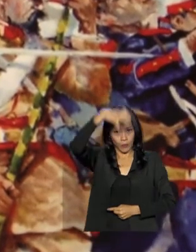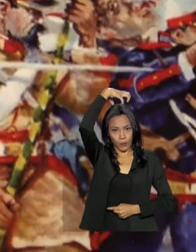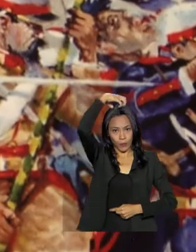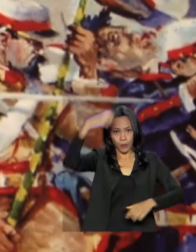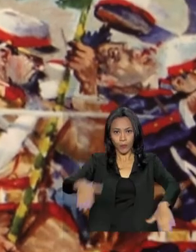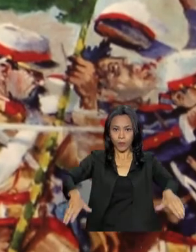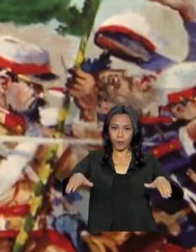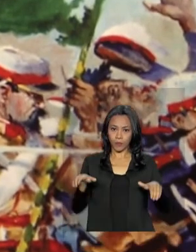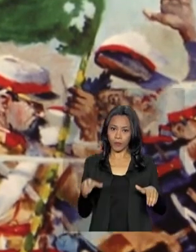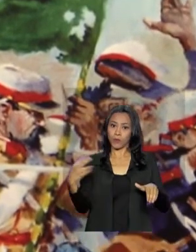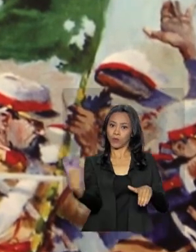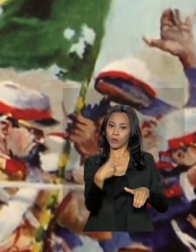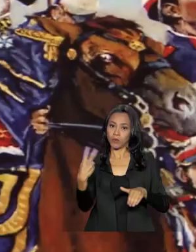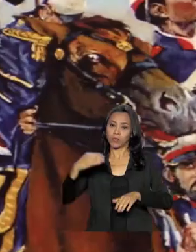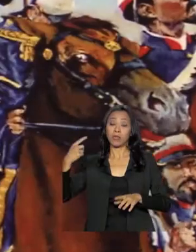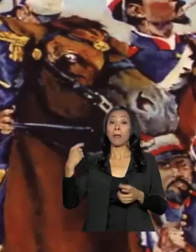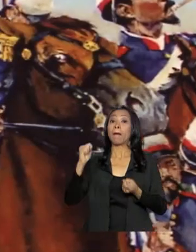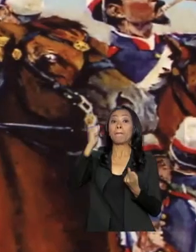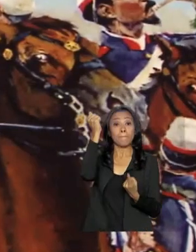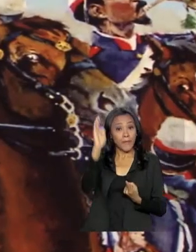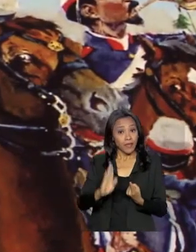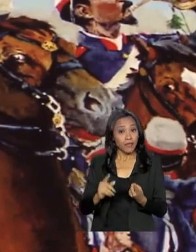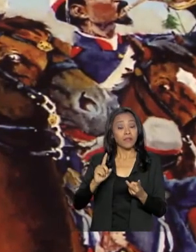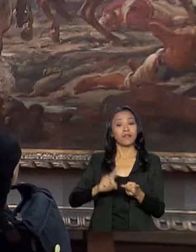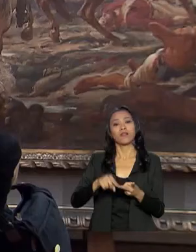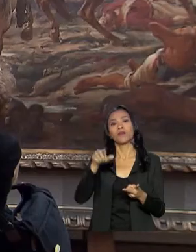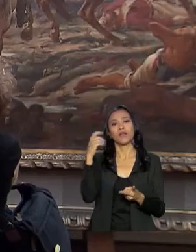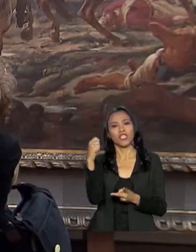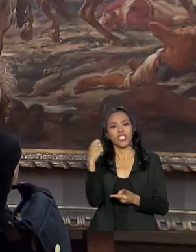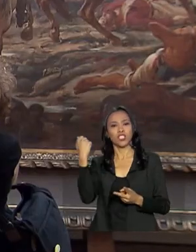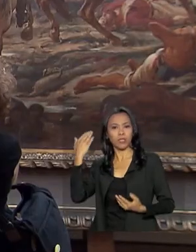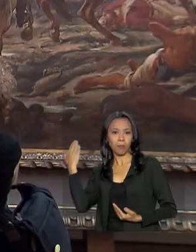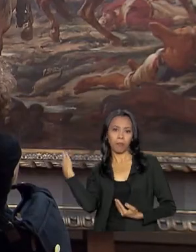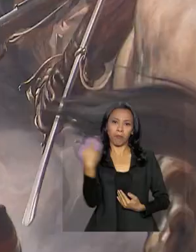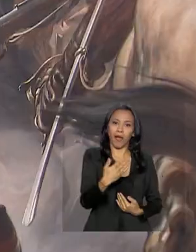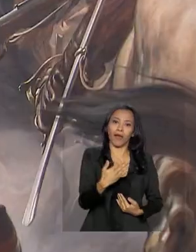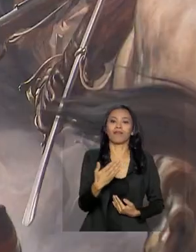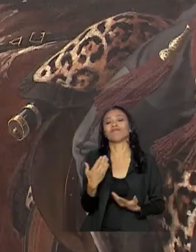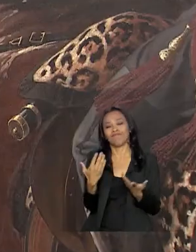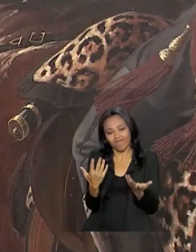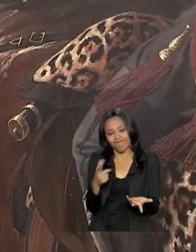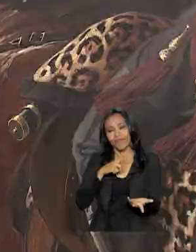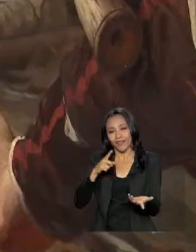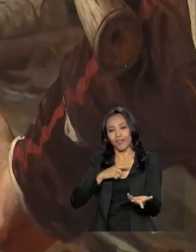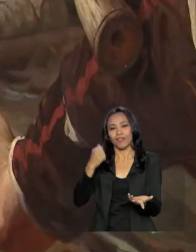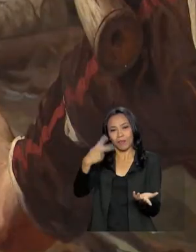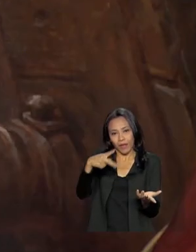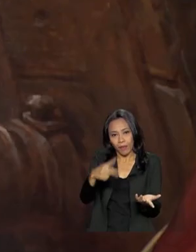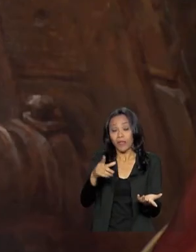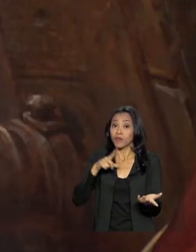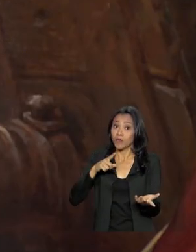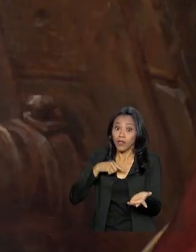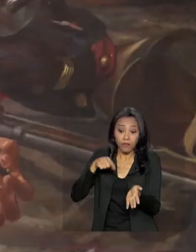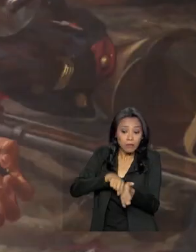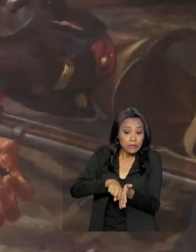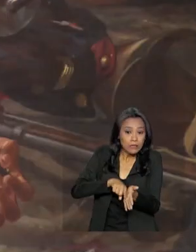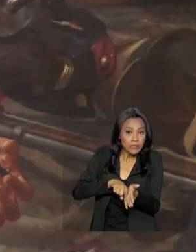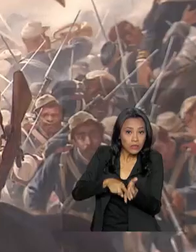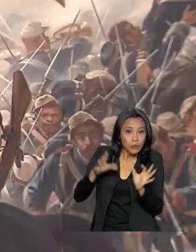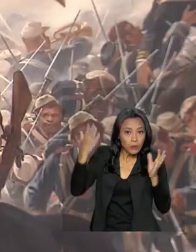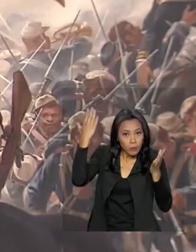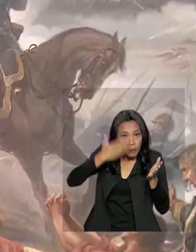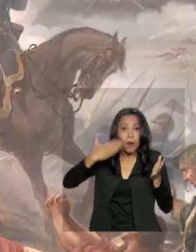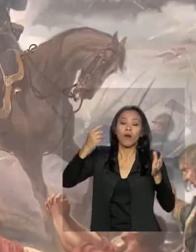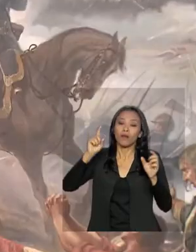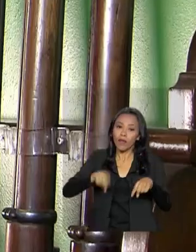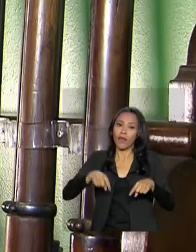Uruguai e Argentina derrotaram juntos o exército paraguaio. Não há números precisos, mas historiadores estimam que grande